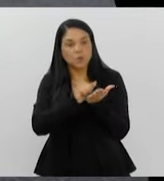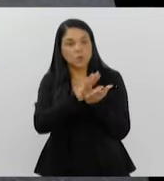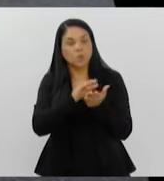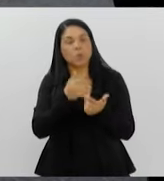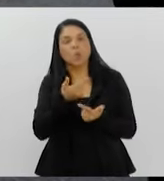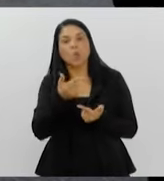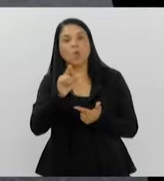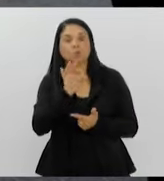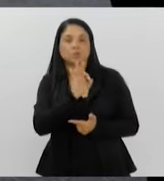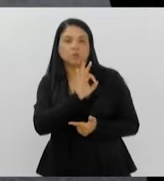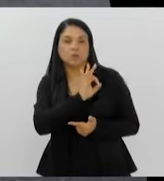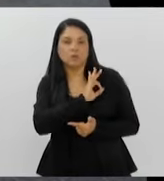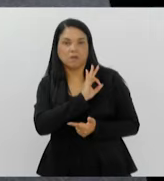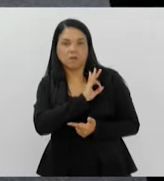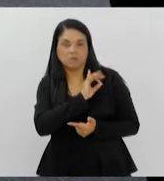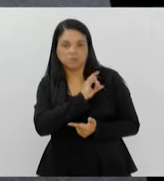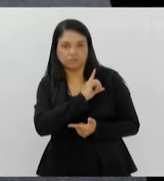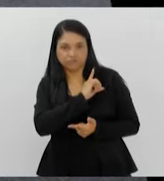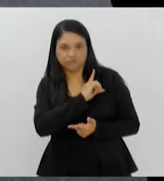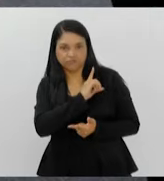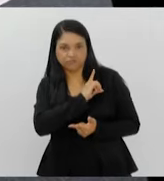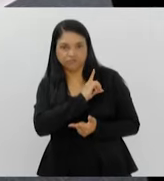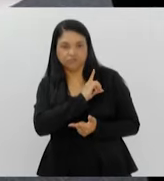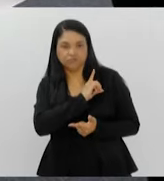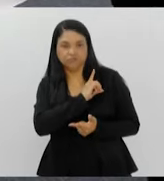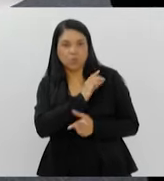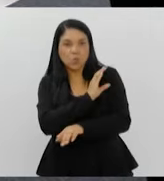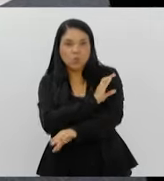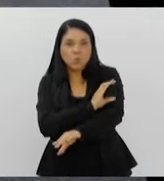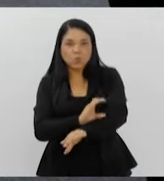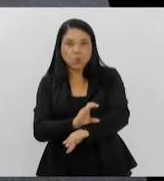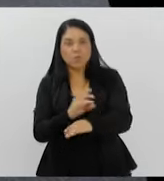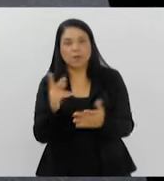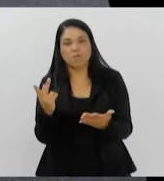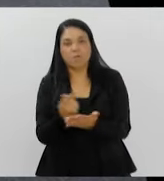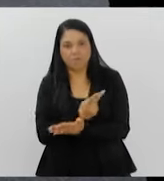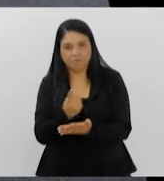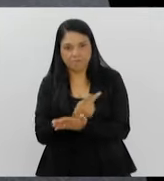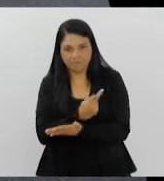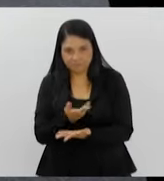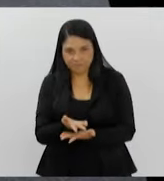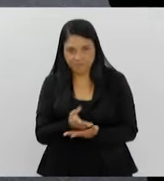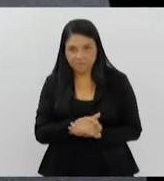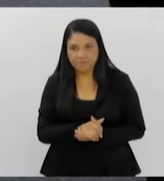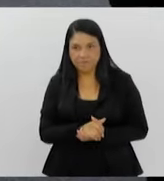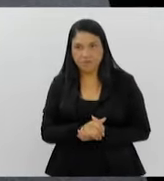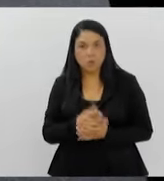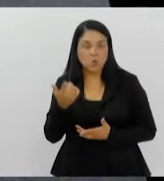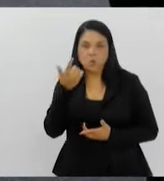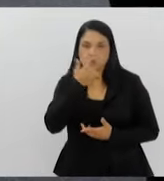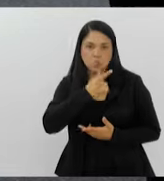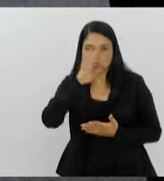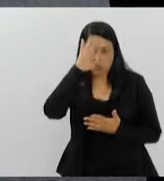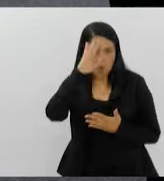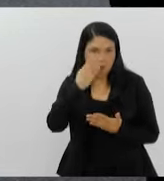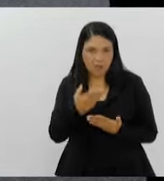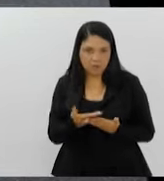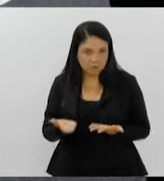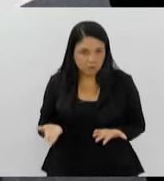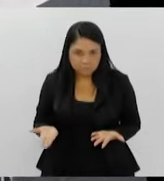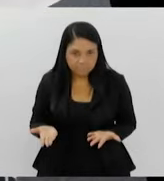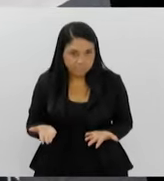delado por comportamento esdo eu não consigo acreditar